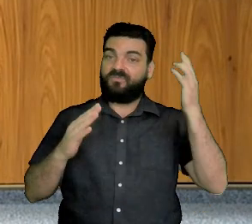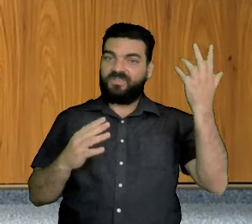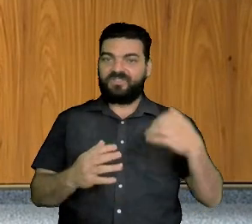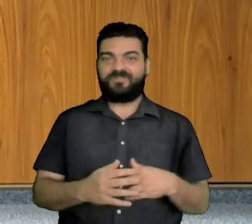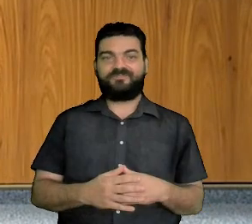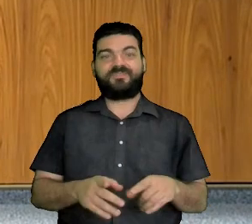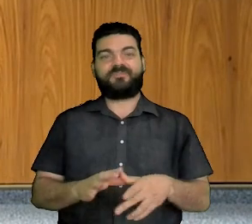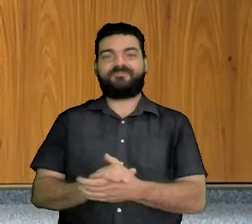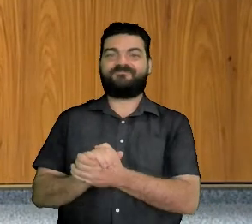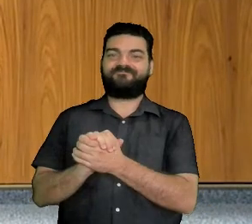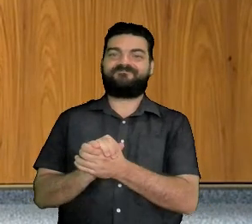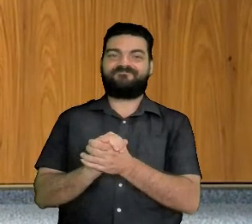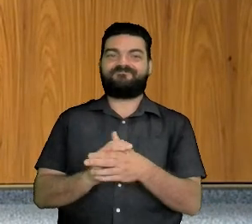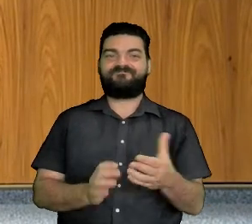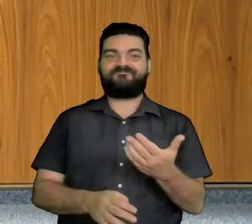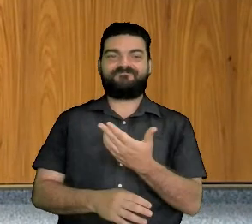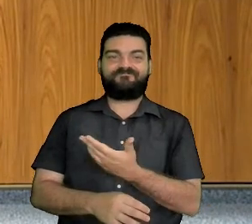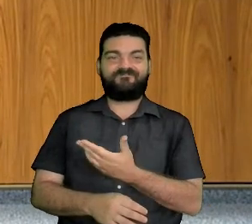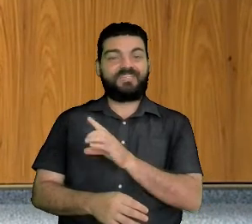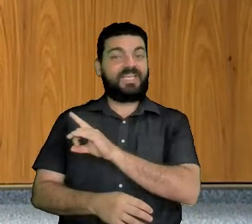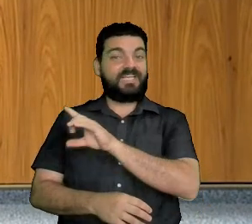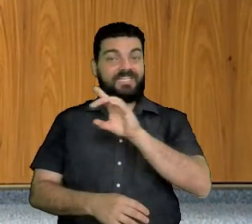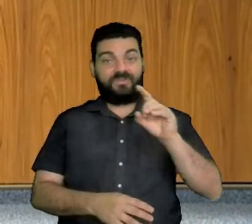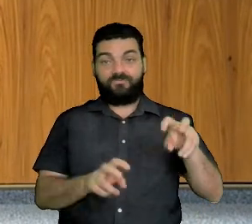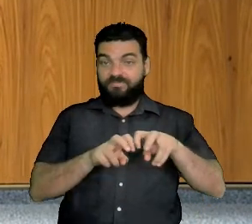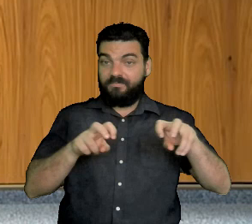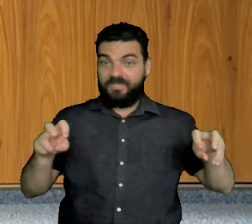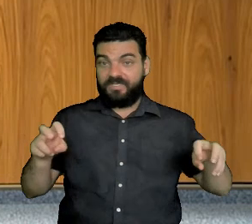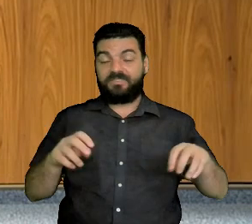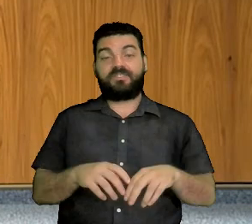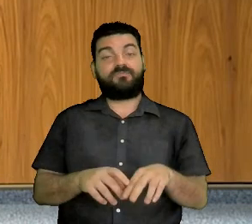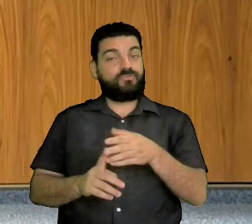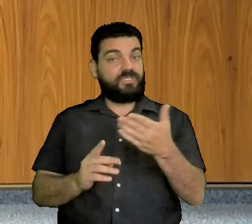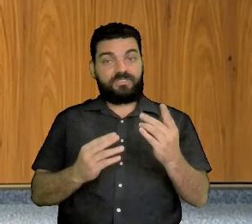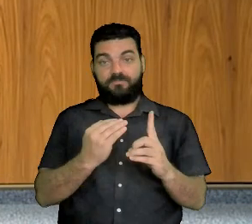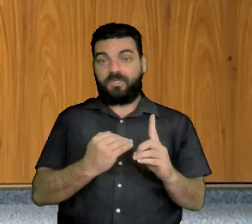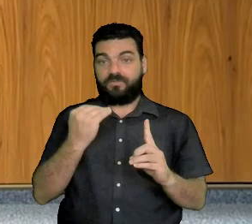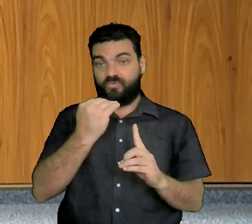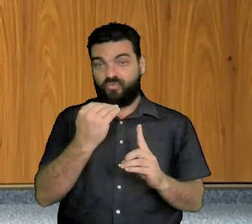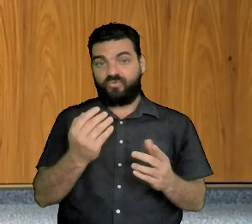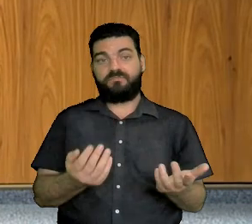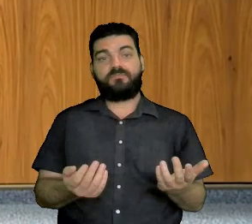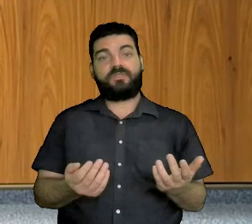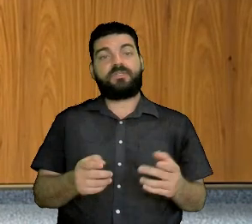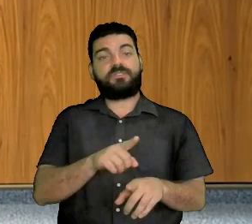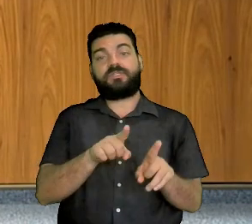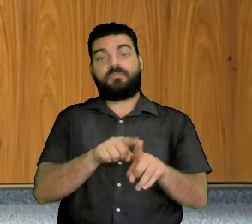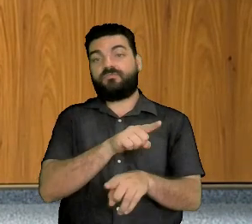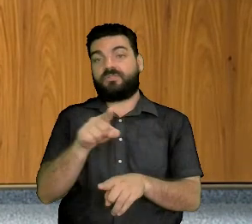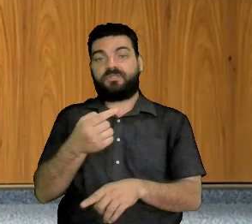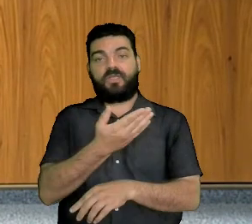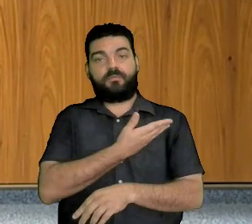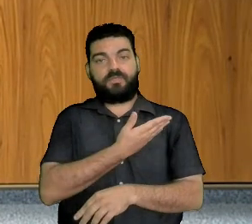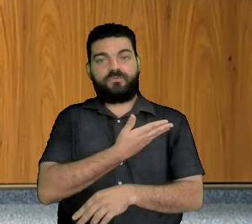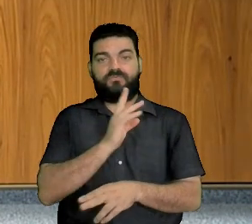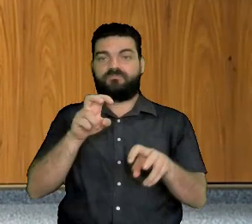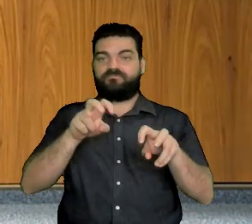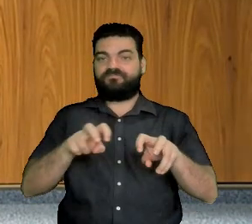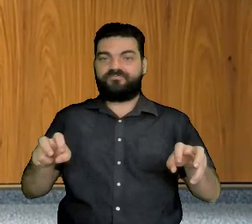Cumprimentando os demais magistrados, desembargadora e demais colegas